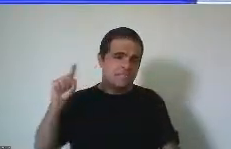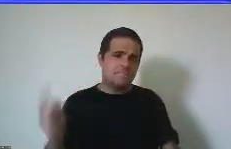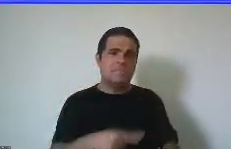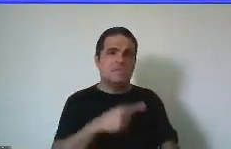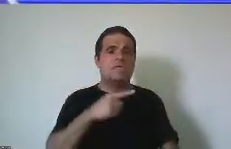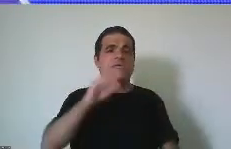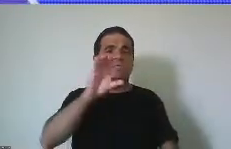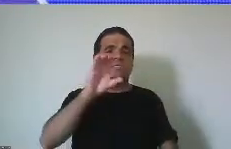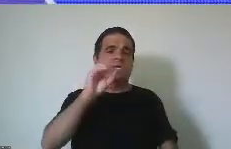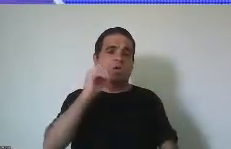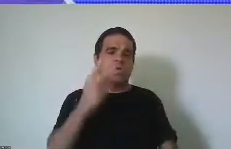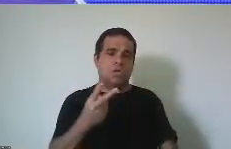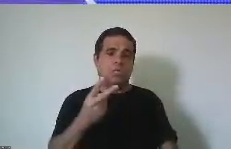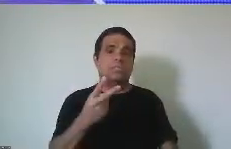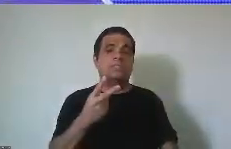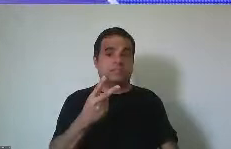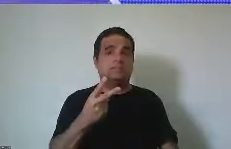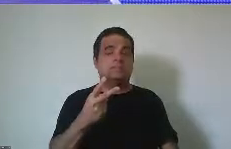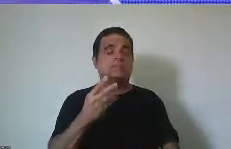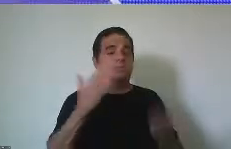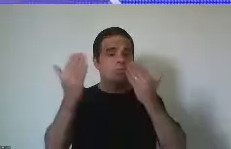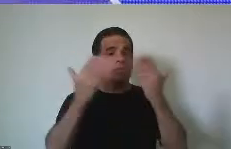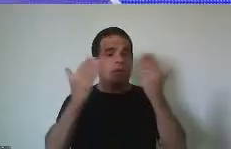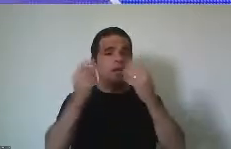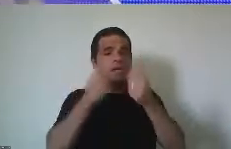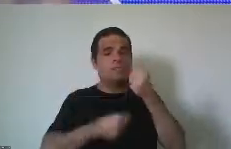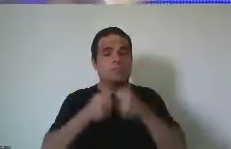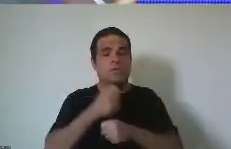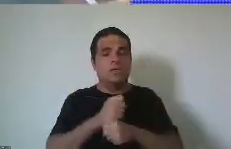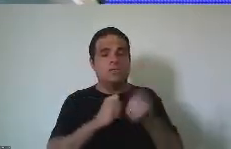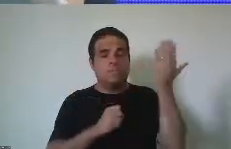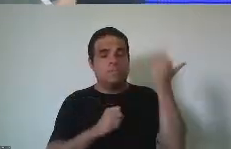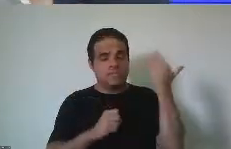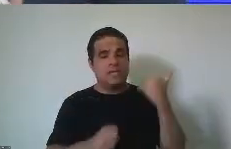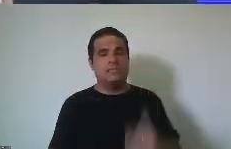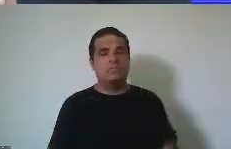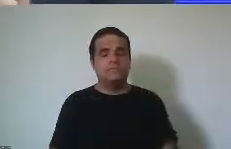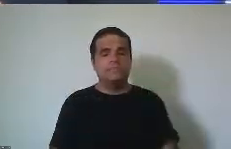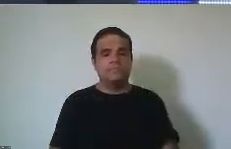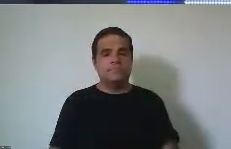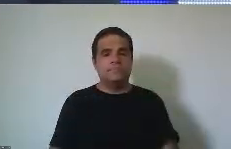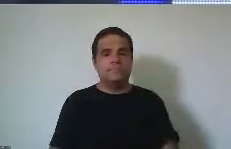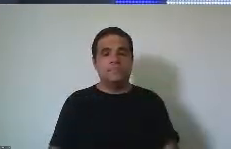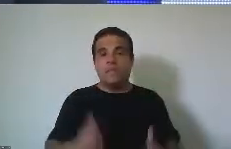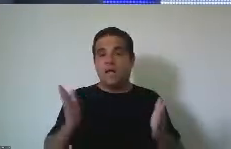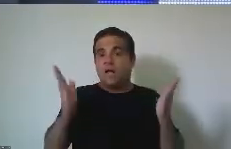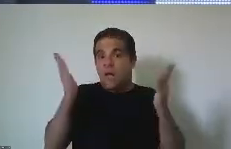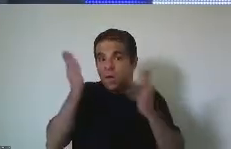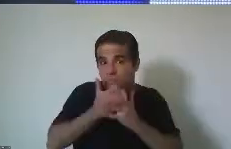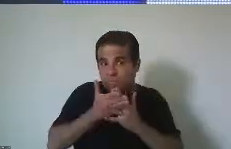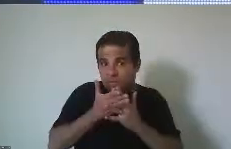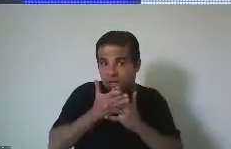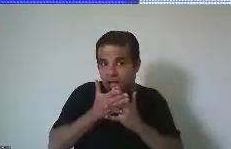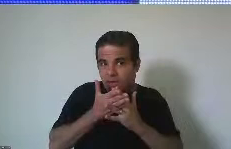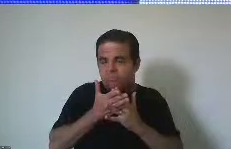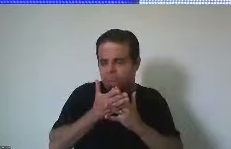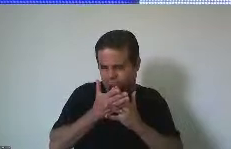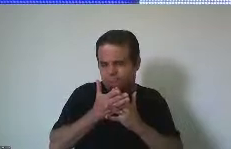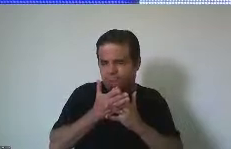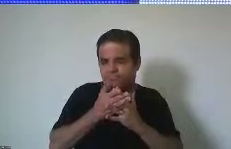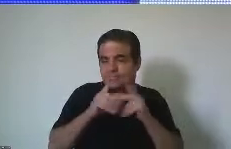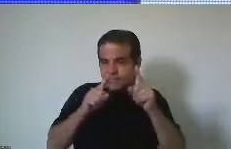CO2 equivalente no ano passado então agora a gente vai ter um breve intervalo e depois